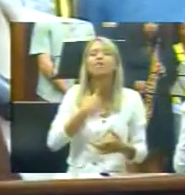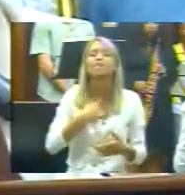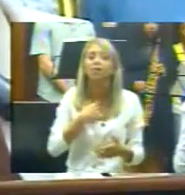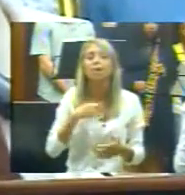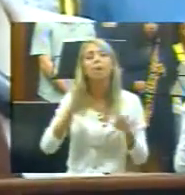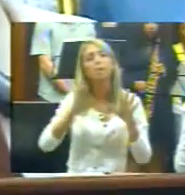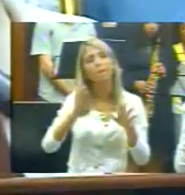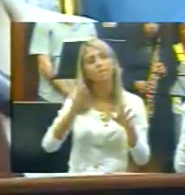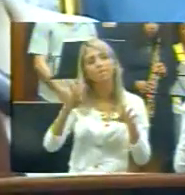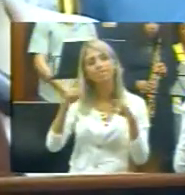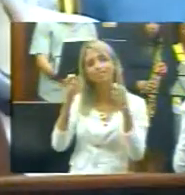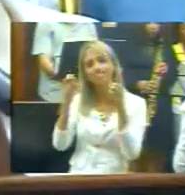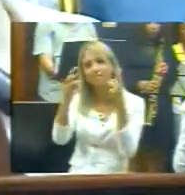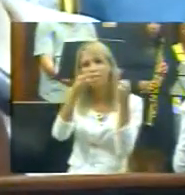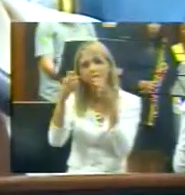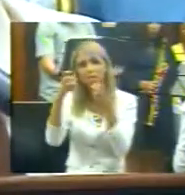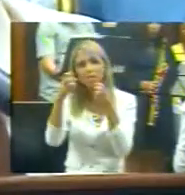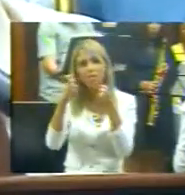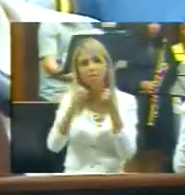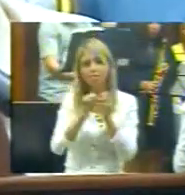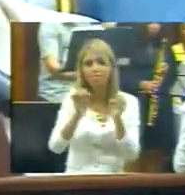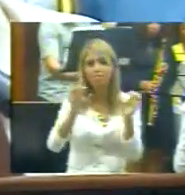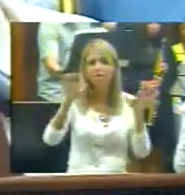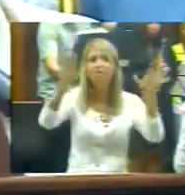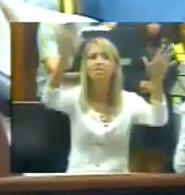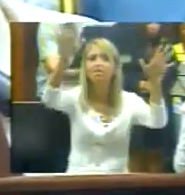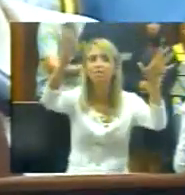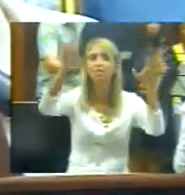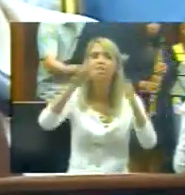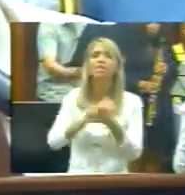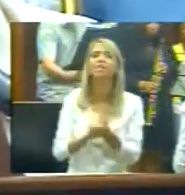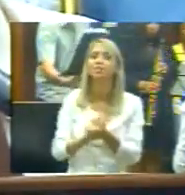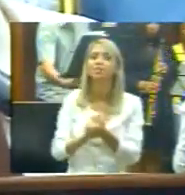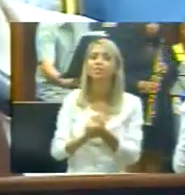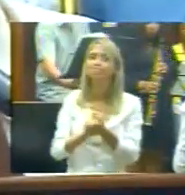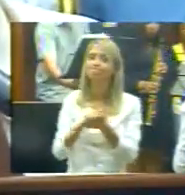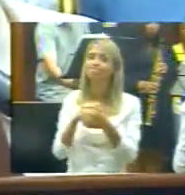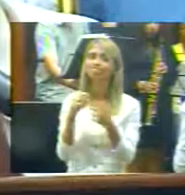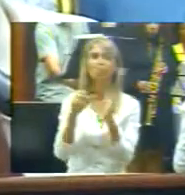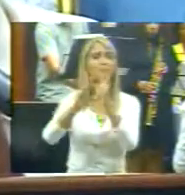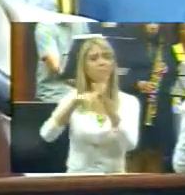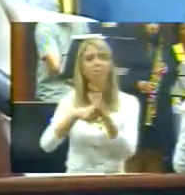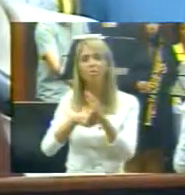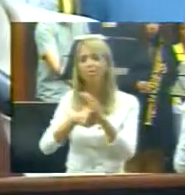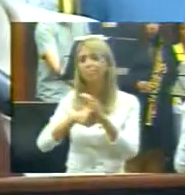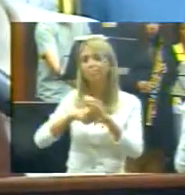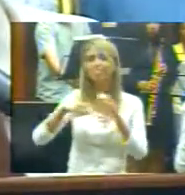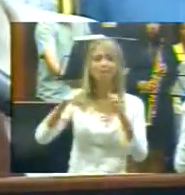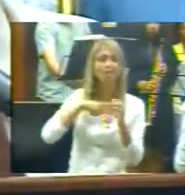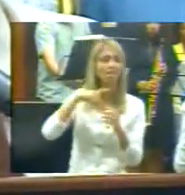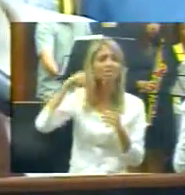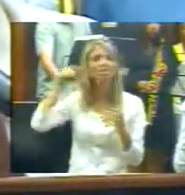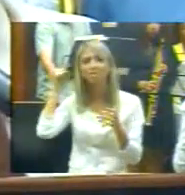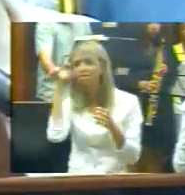periferia da cidade. A criminalidade, ela é geral. A gente sabe que isso é impossível. Está uma coisa,